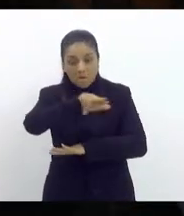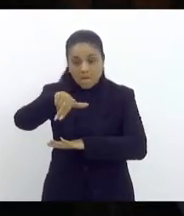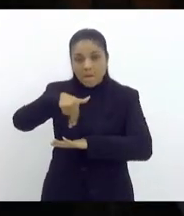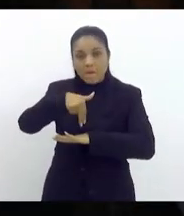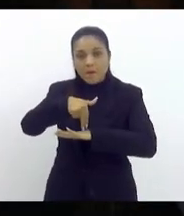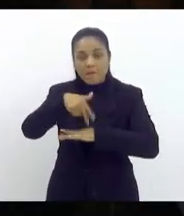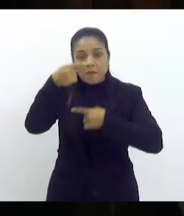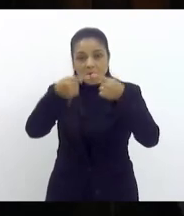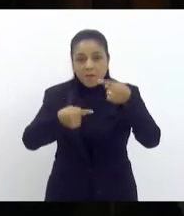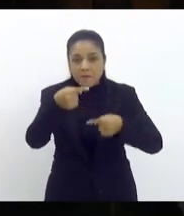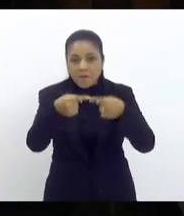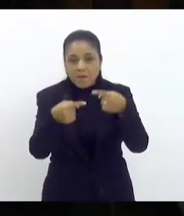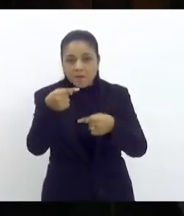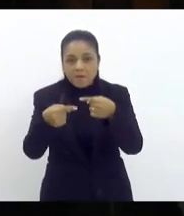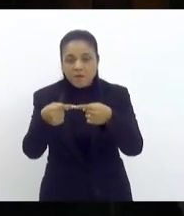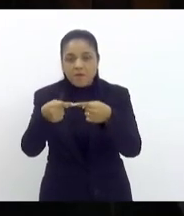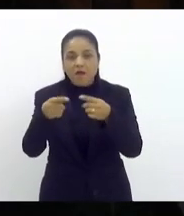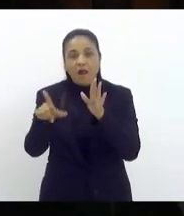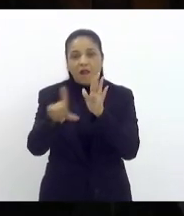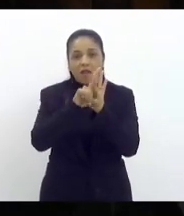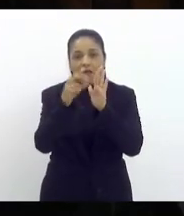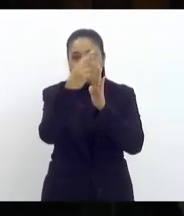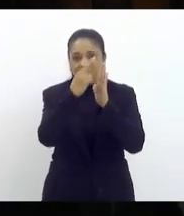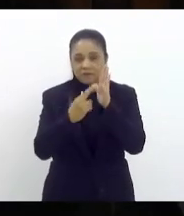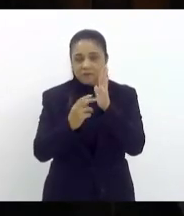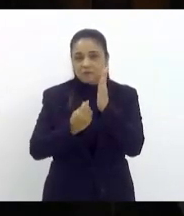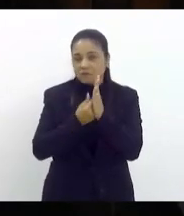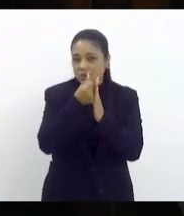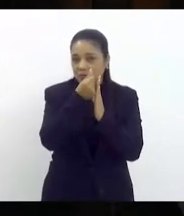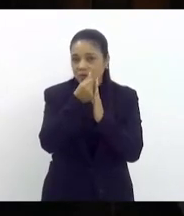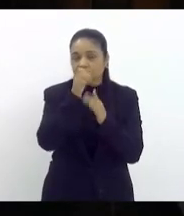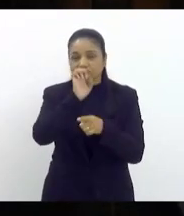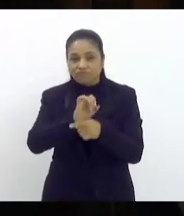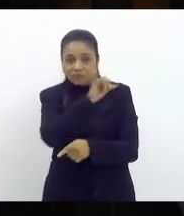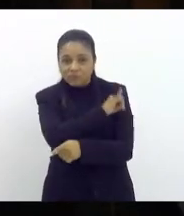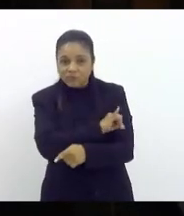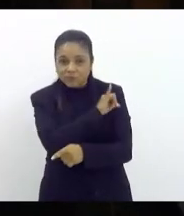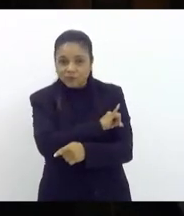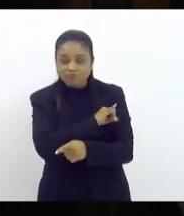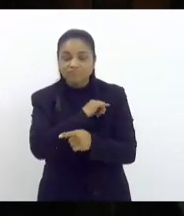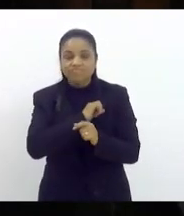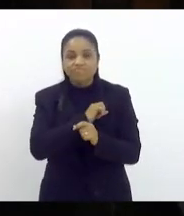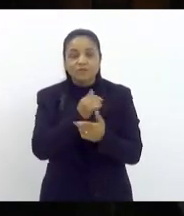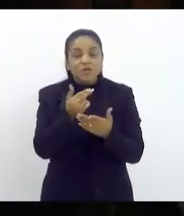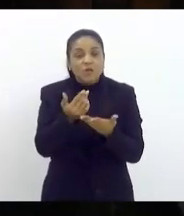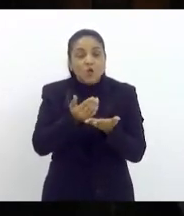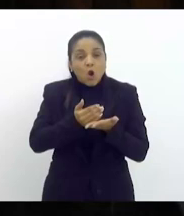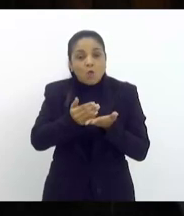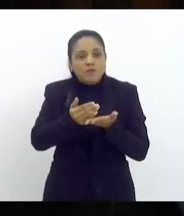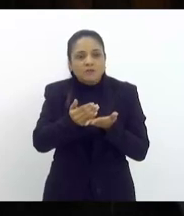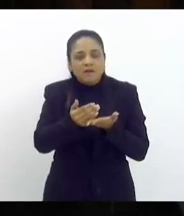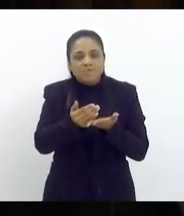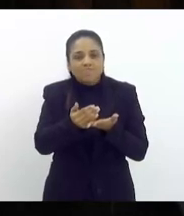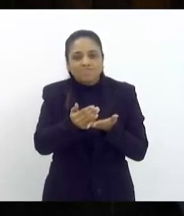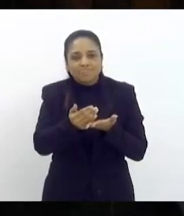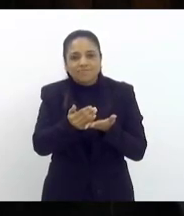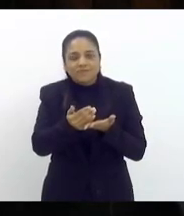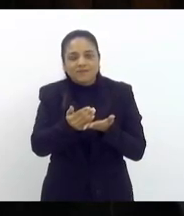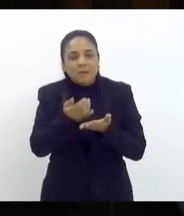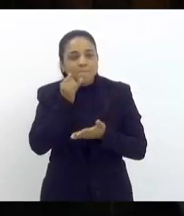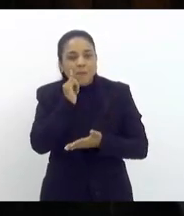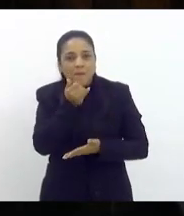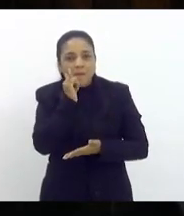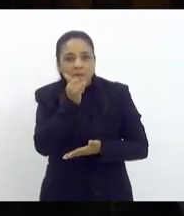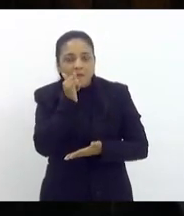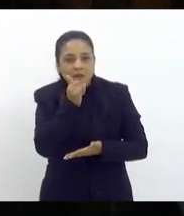hoje para discutir a lei de diretrizes orçamentárias do estado do Rio de Janeiro e não poderia começar a minha fala sem